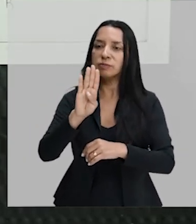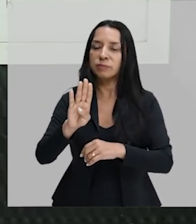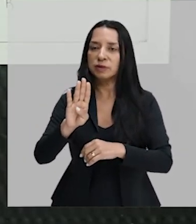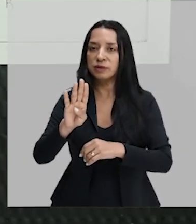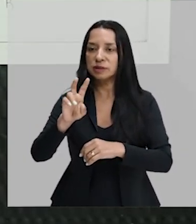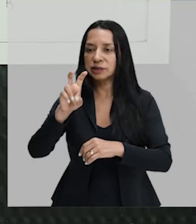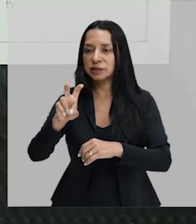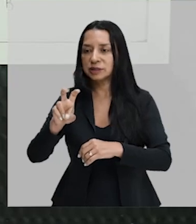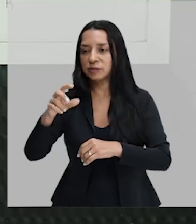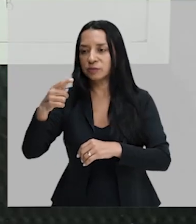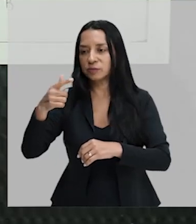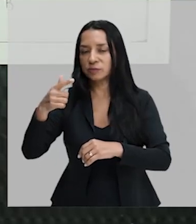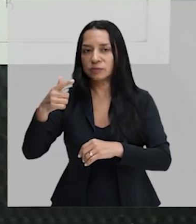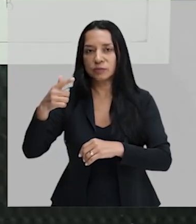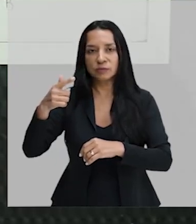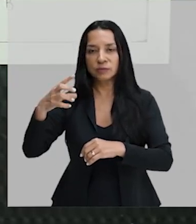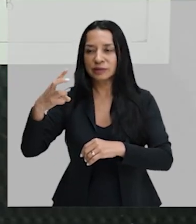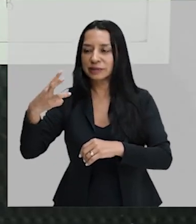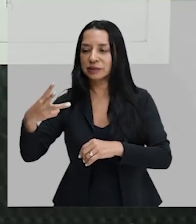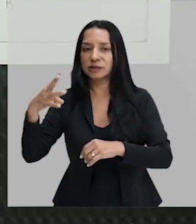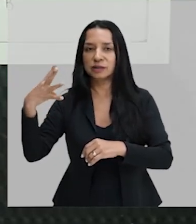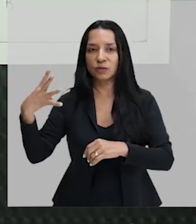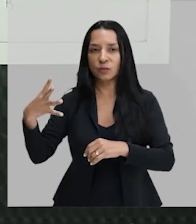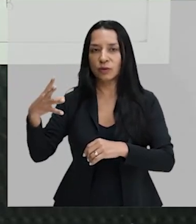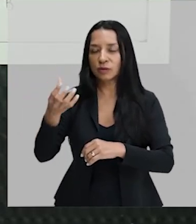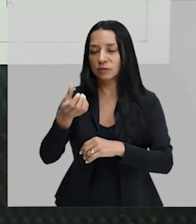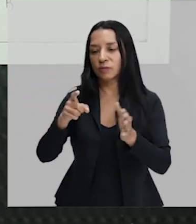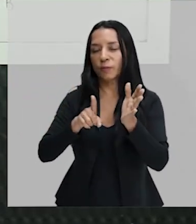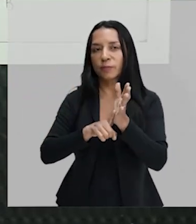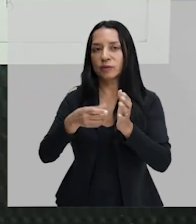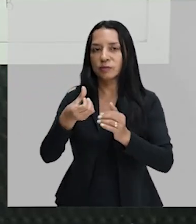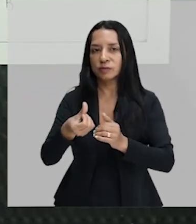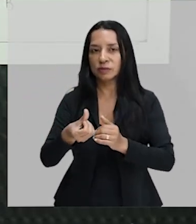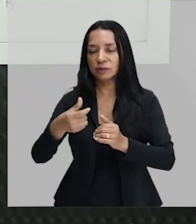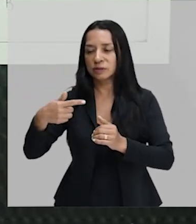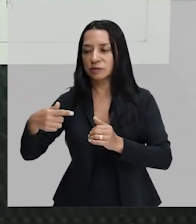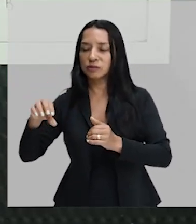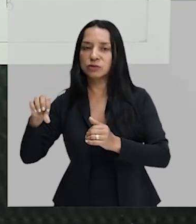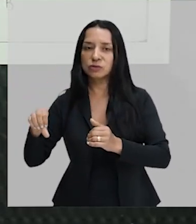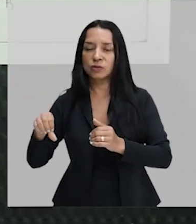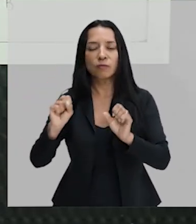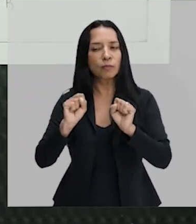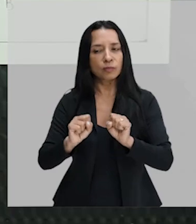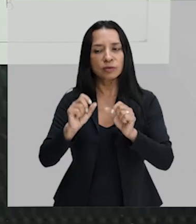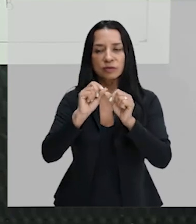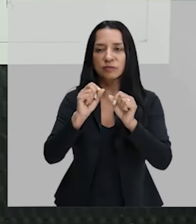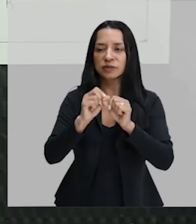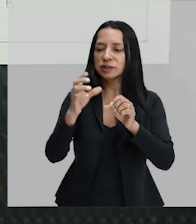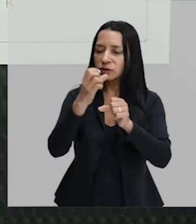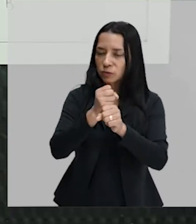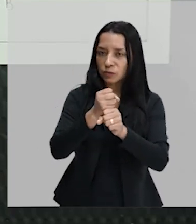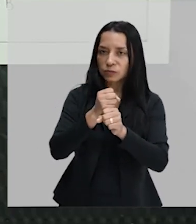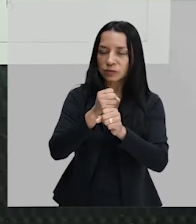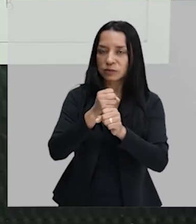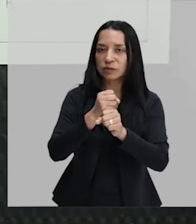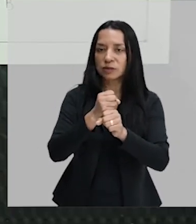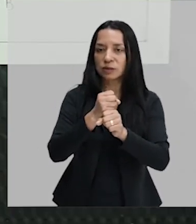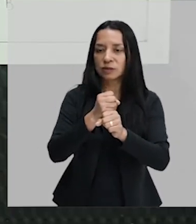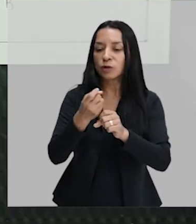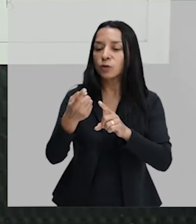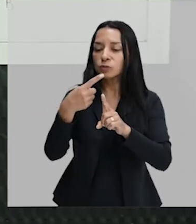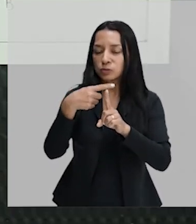Certo? Pronto, galera. Quando você fizer isso, turma, aí vira uma adição normal. Você vai adicionar os termos